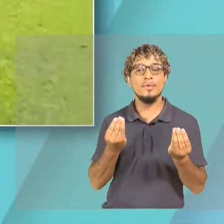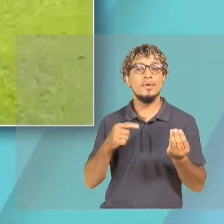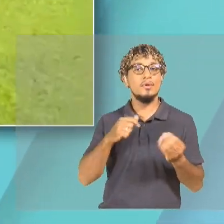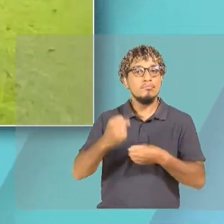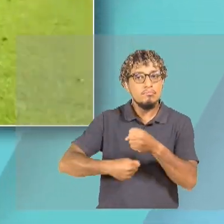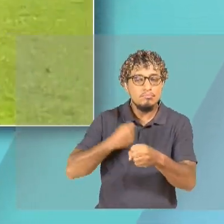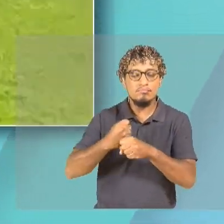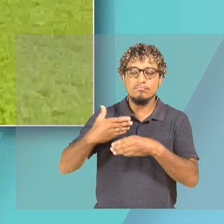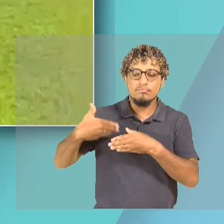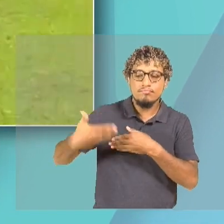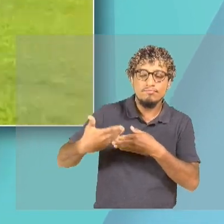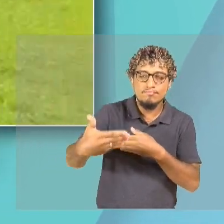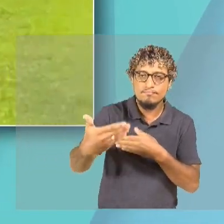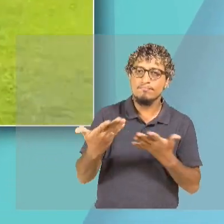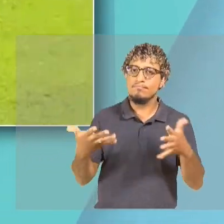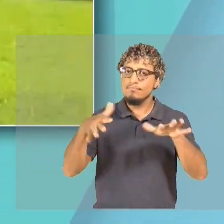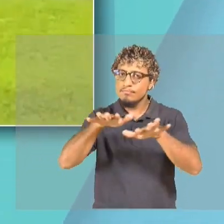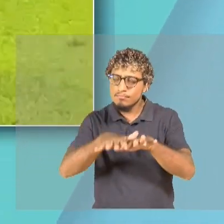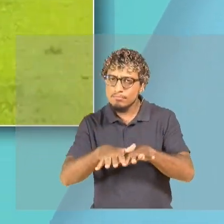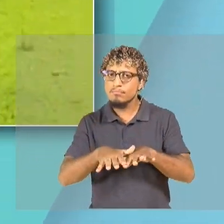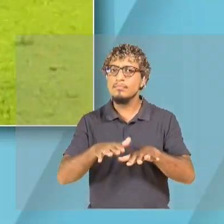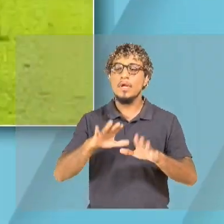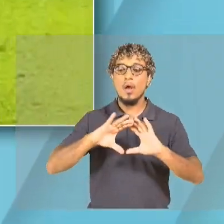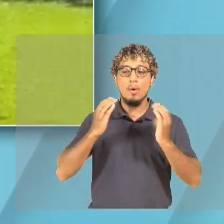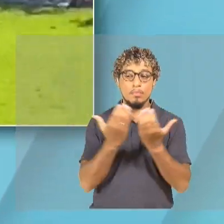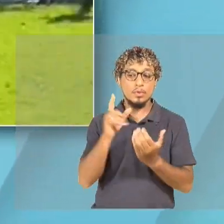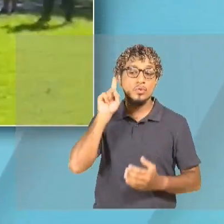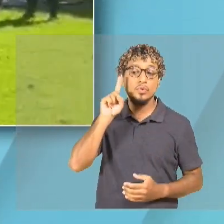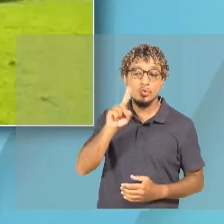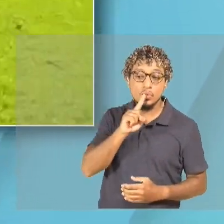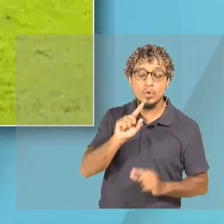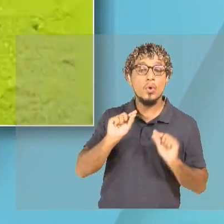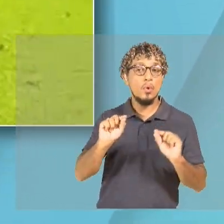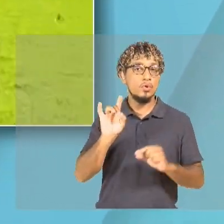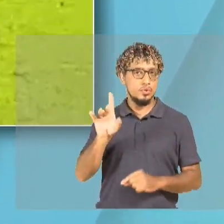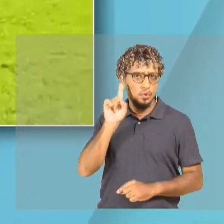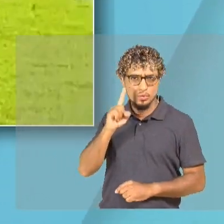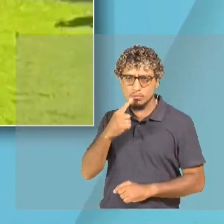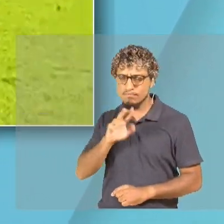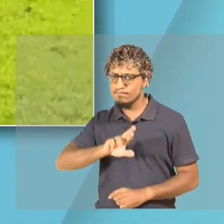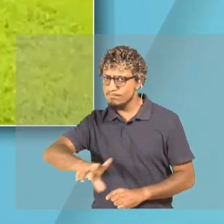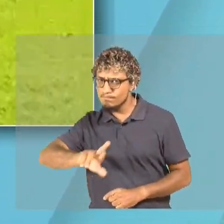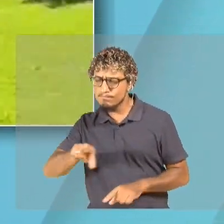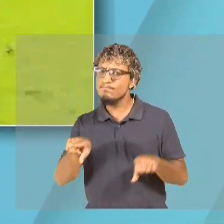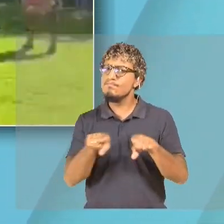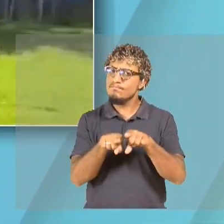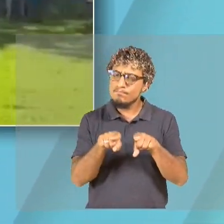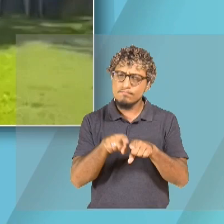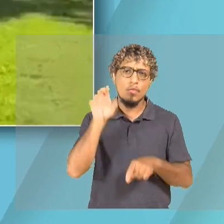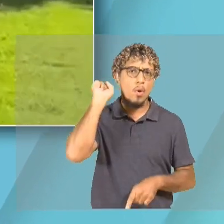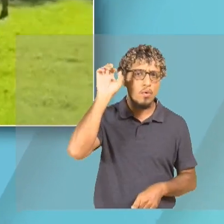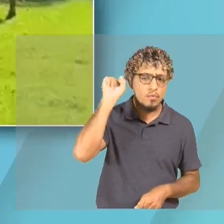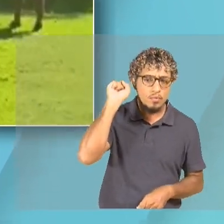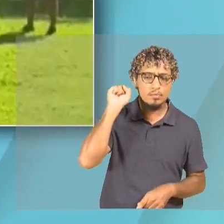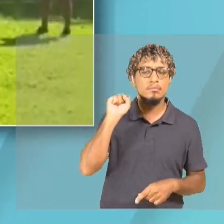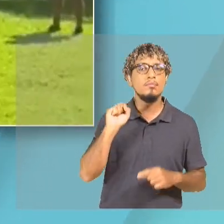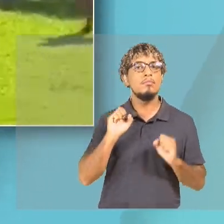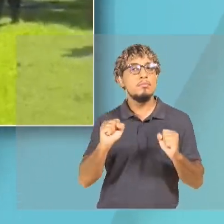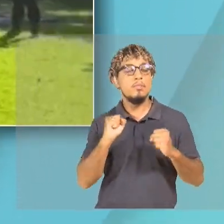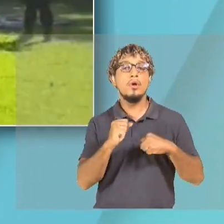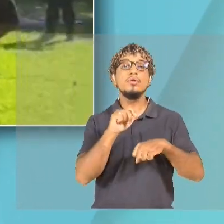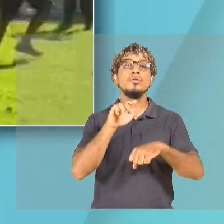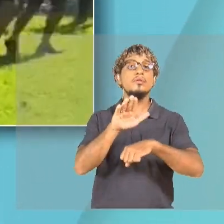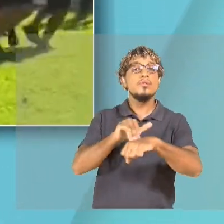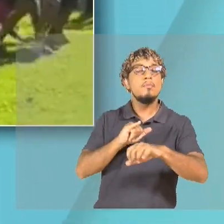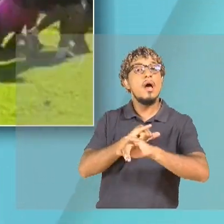para promover a inclusão. A comunidade surda, que é composta não só dos surdos, mas também de ouvintes, que é como chamamos